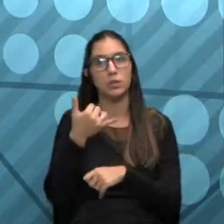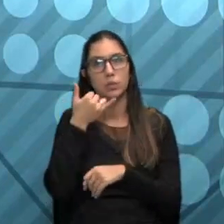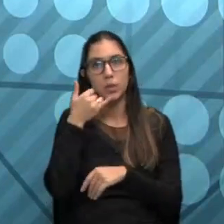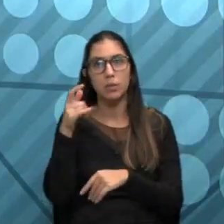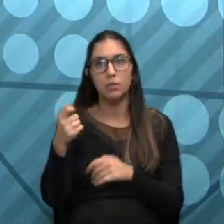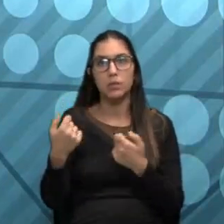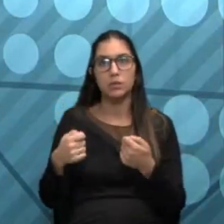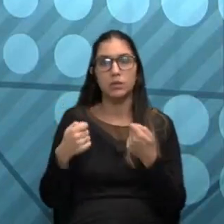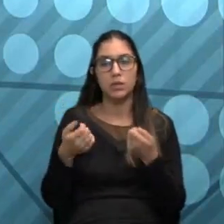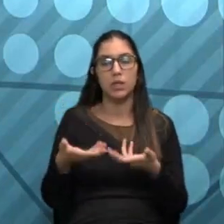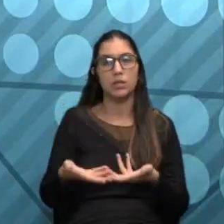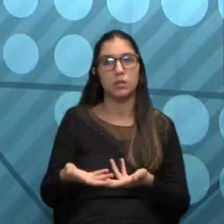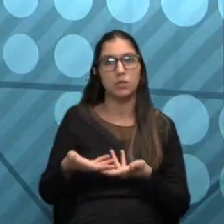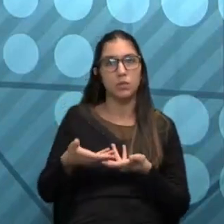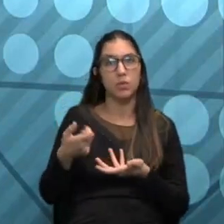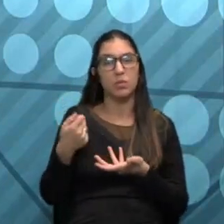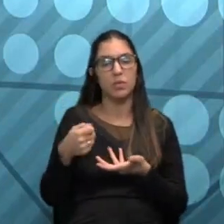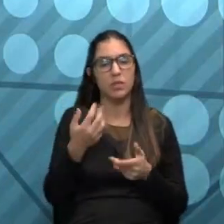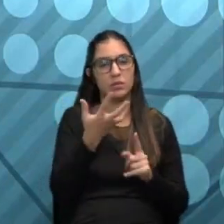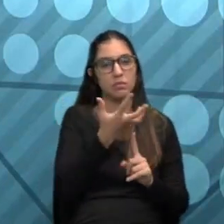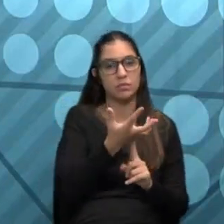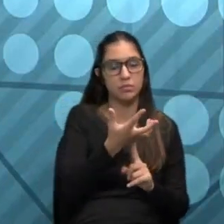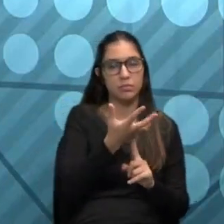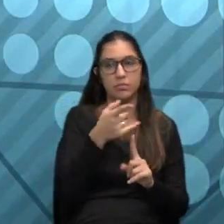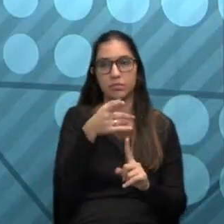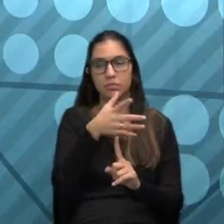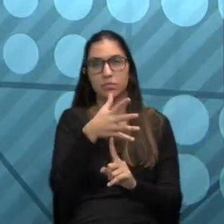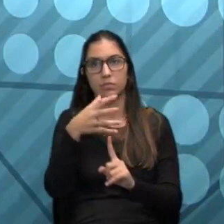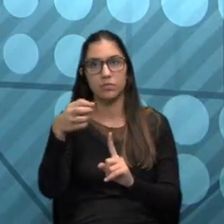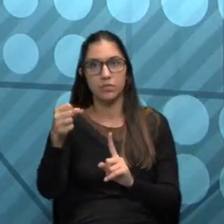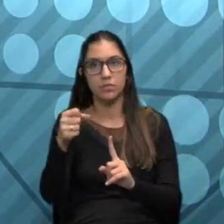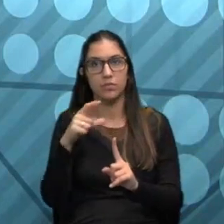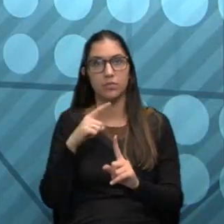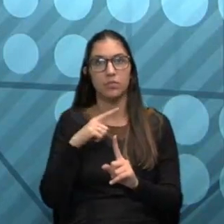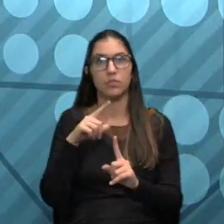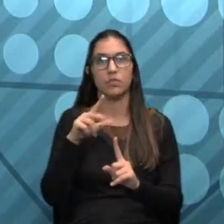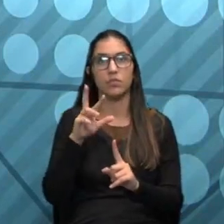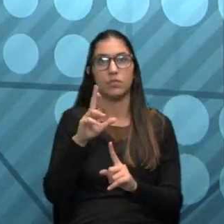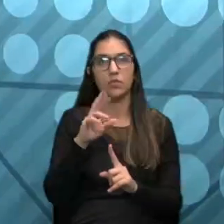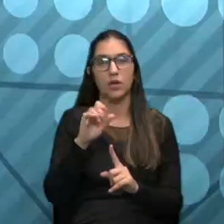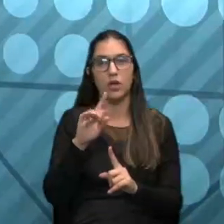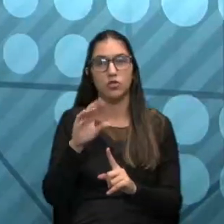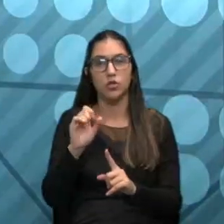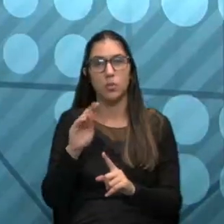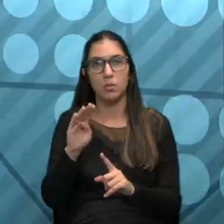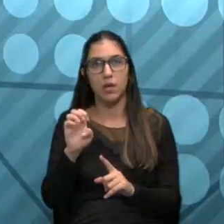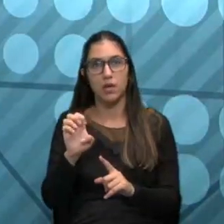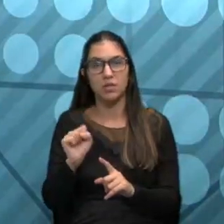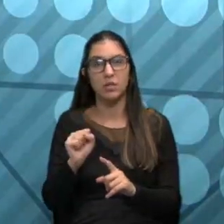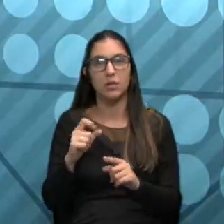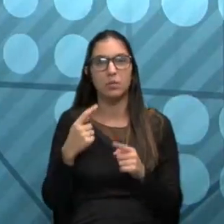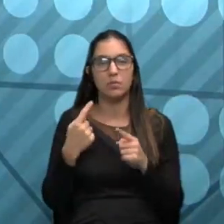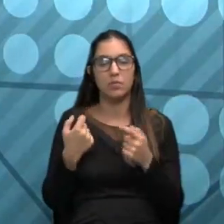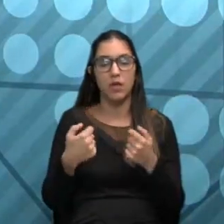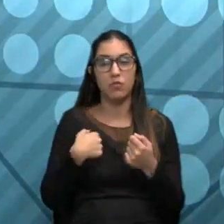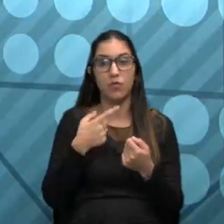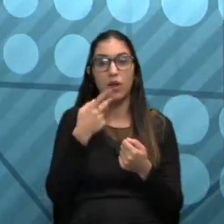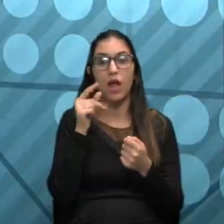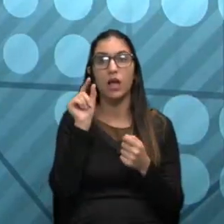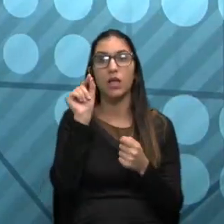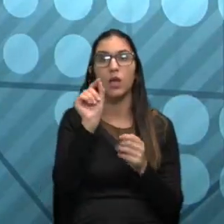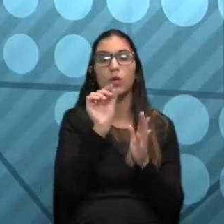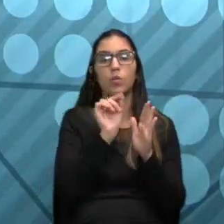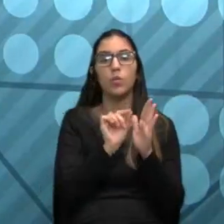precisa ter a estação receptora, precisa ter a estação transceptora, precisa ter a estação radiobase, precisa ter a central de comutação, e vou falar quem que é o